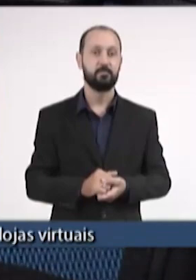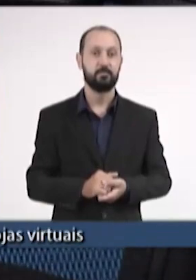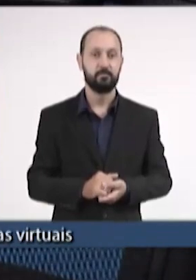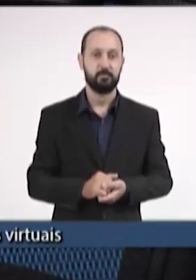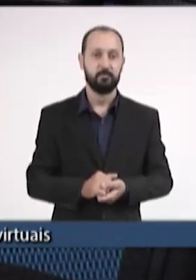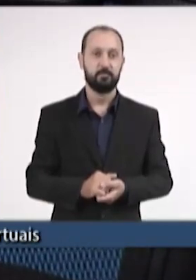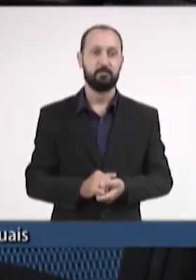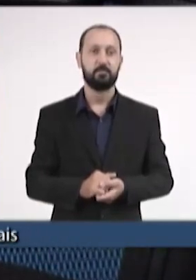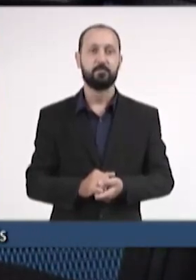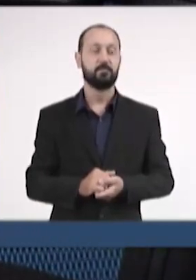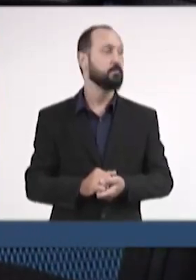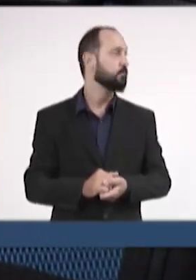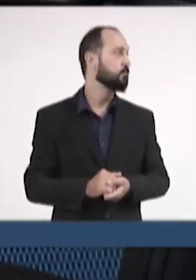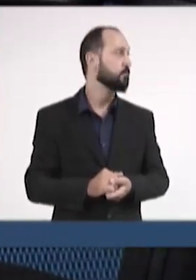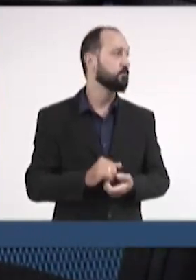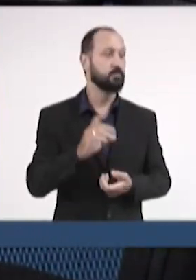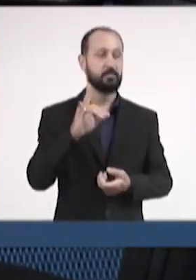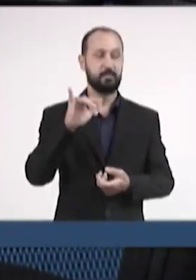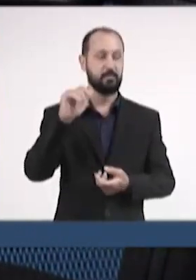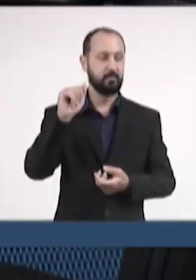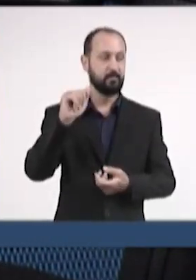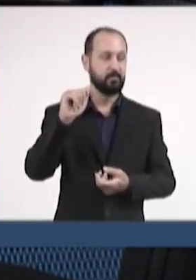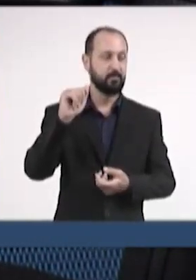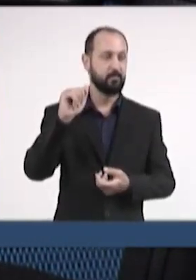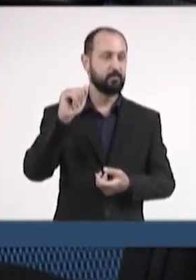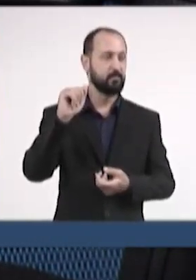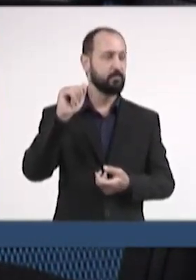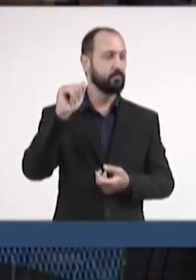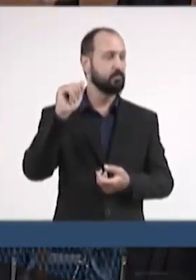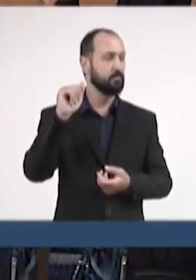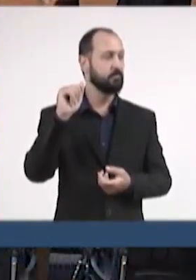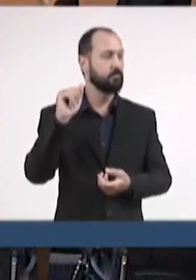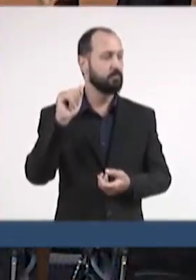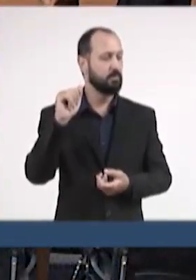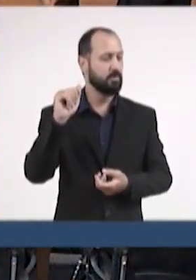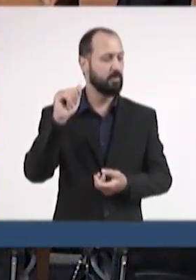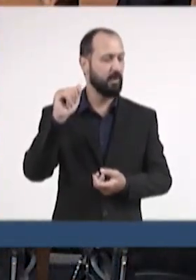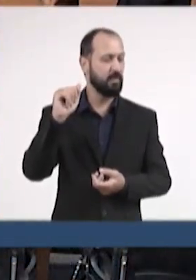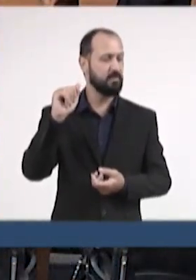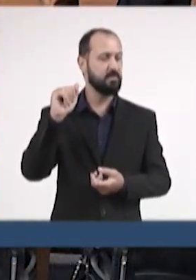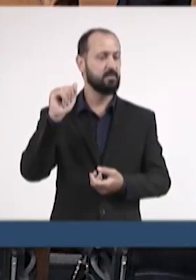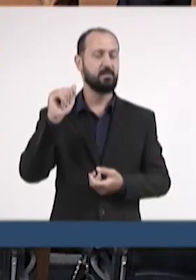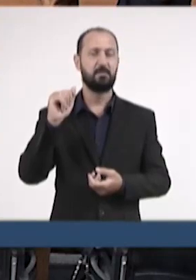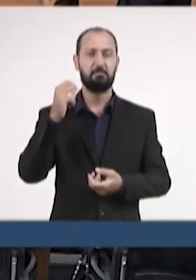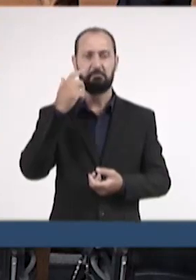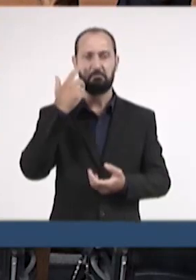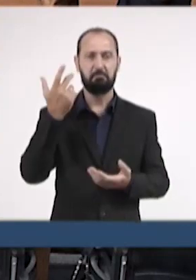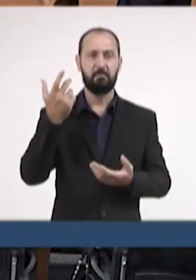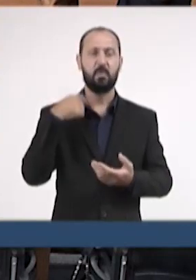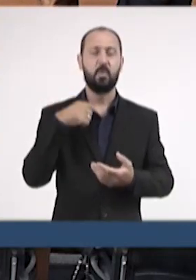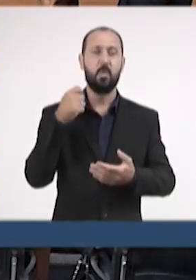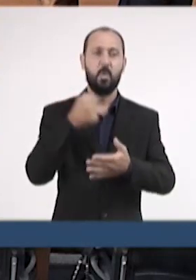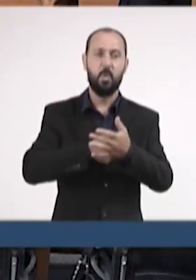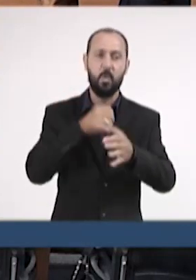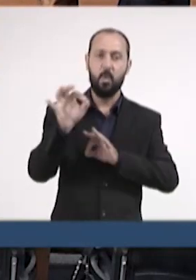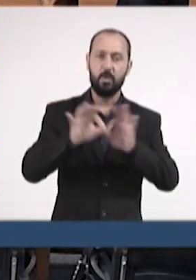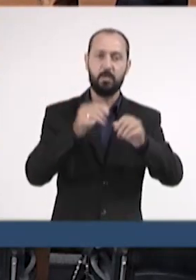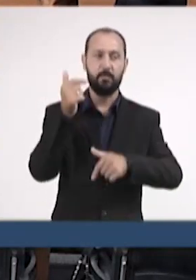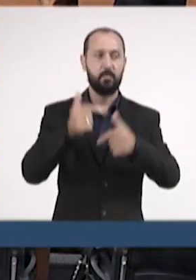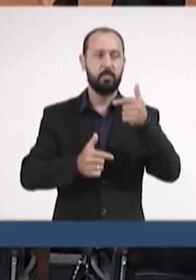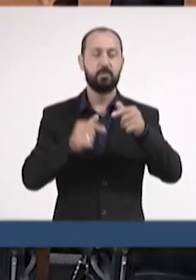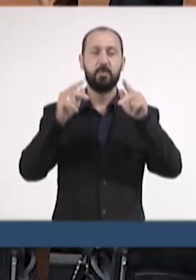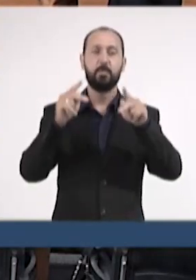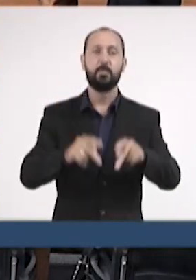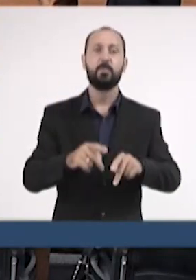Cida, a gente lutou muito para que você estivesse junto com o presidente Lula construindo políticas